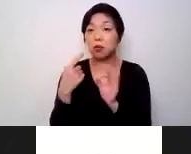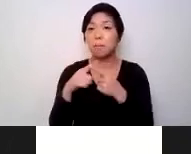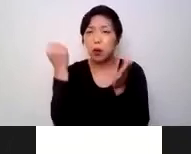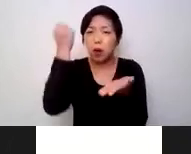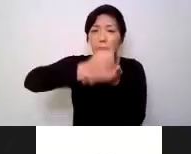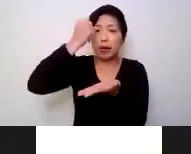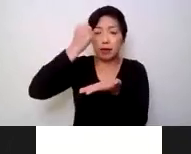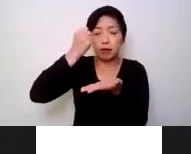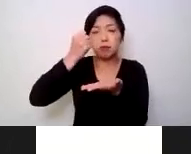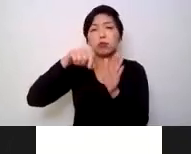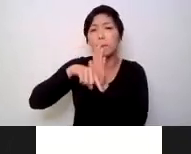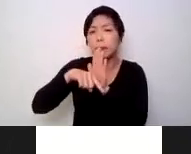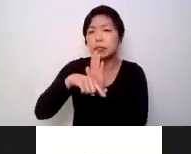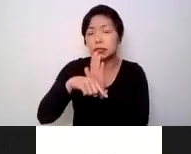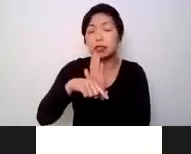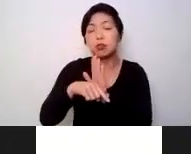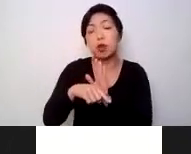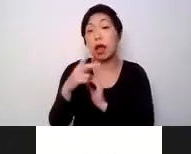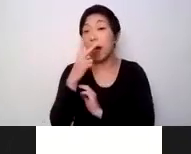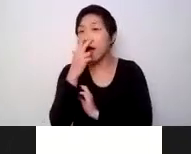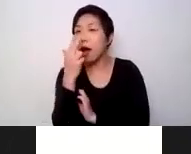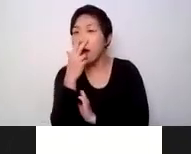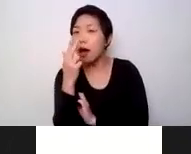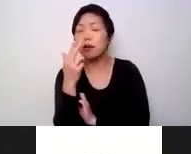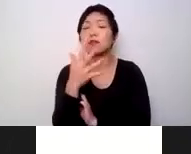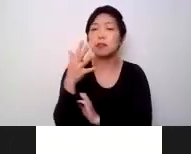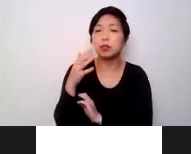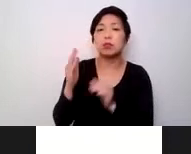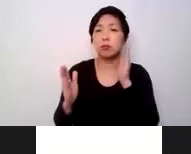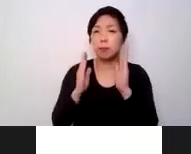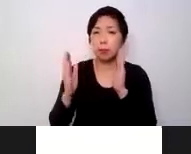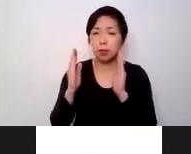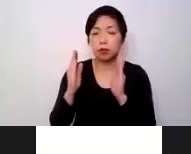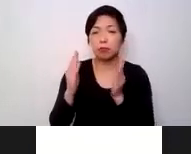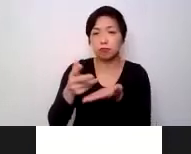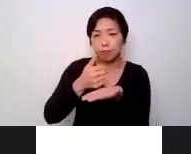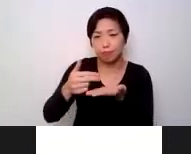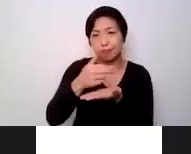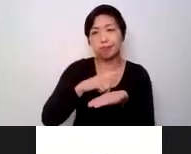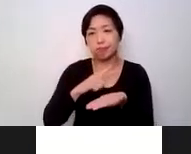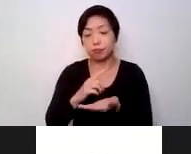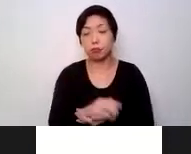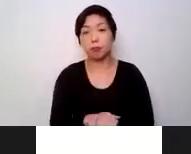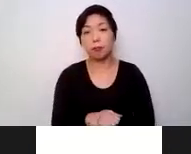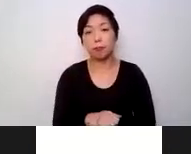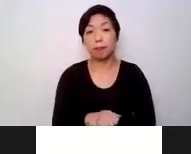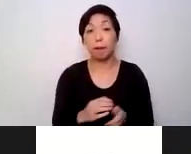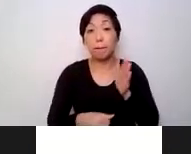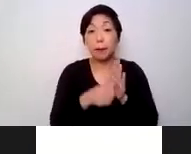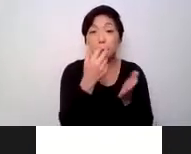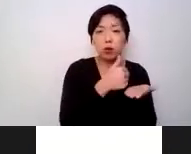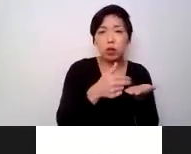pesquisadoras é possível saber mais ou menos ali quando que aconteceu esse projeto os primeiros croquis mostram um prisma